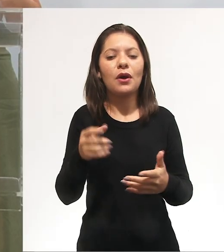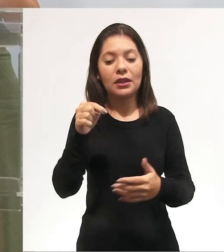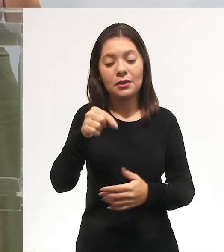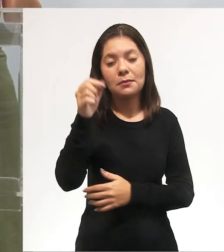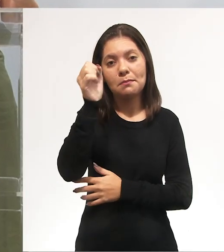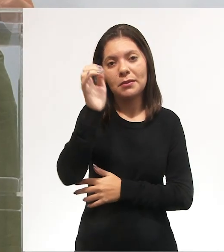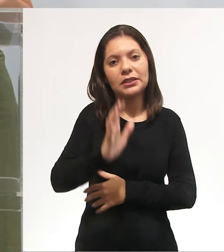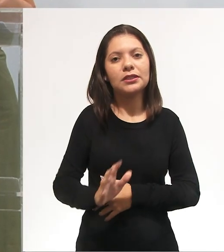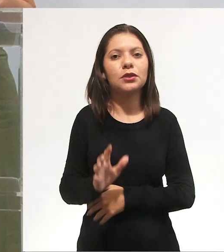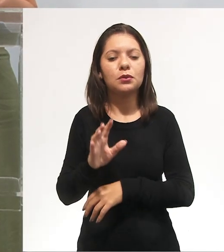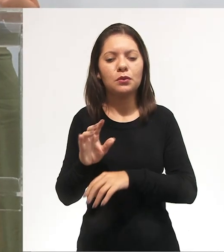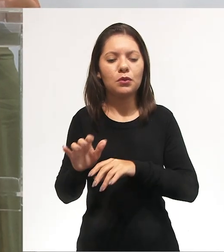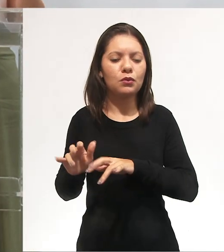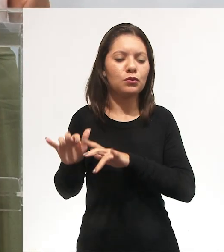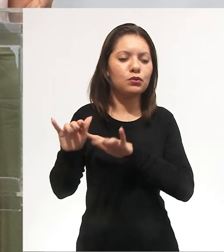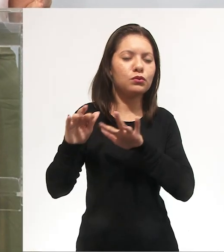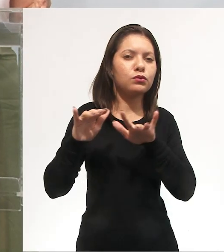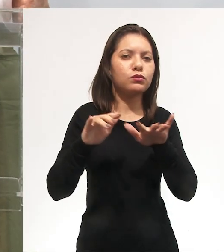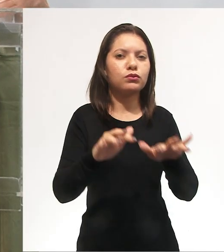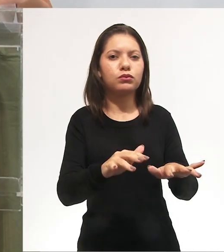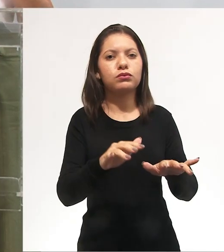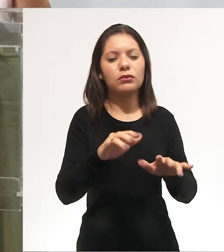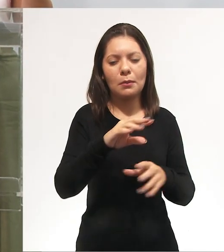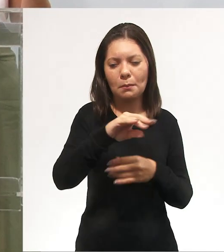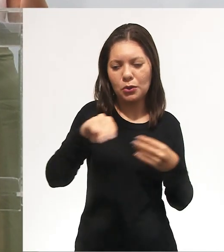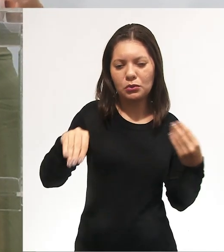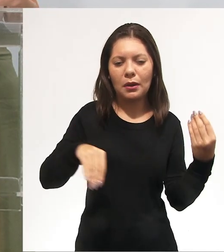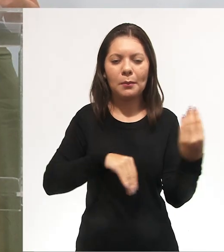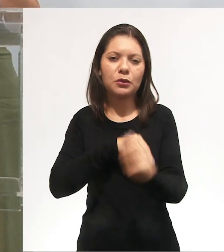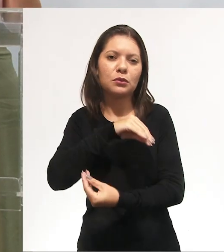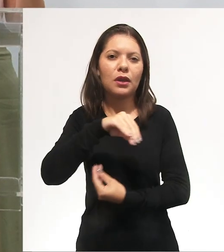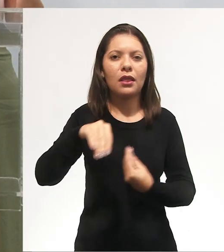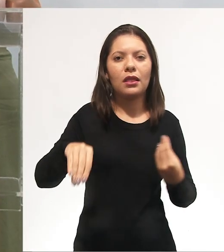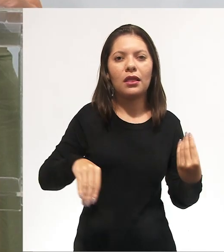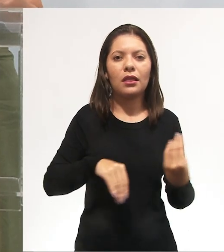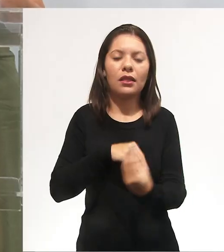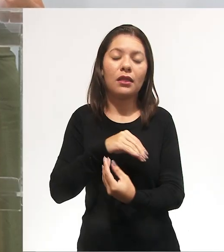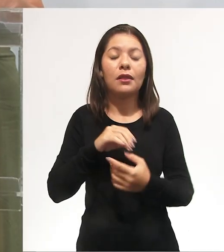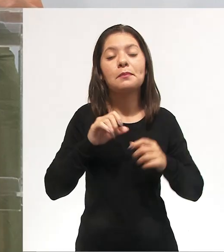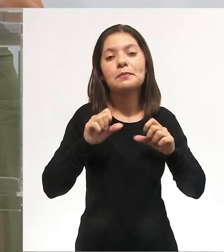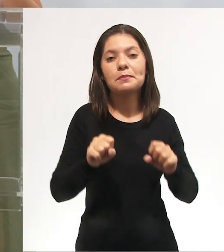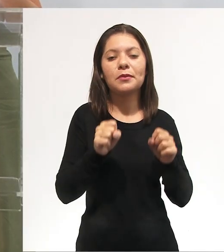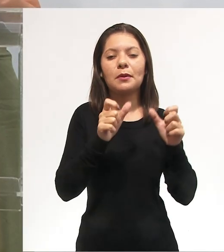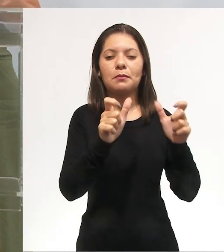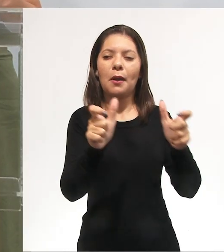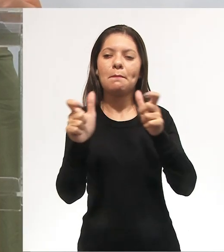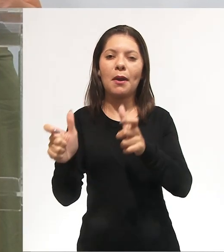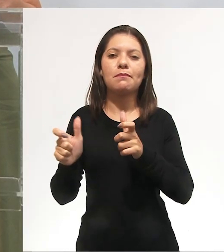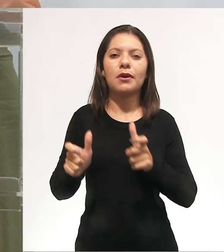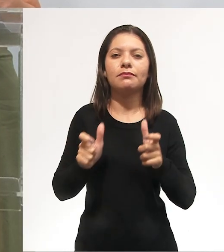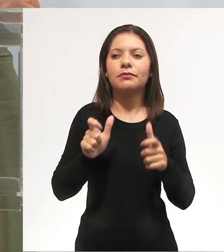foi bem diversificado, então isso já foi promovendo uma mudança